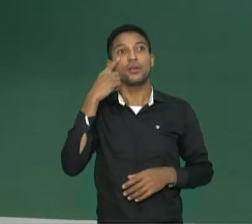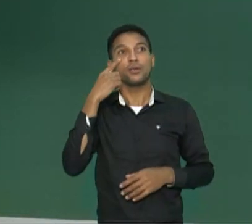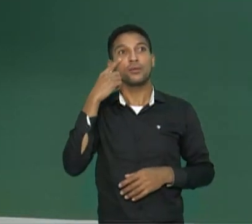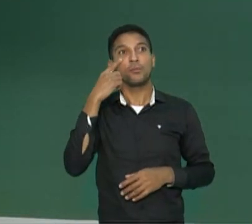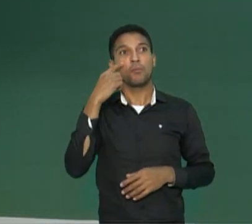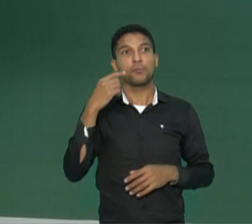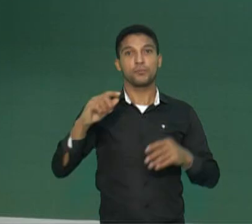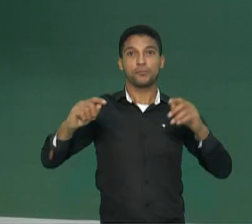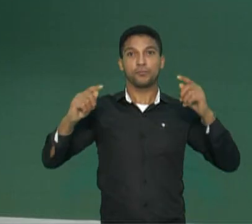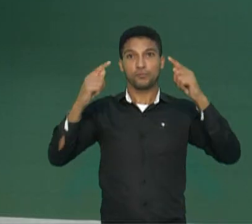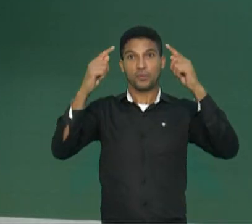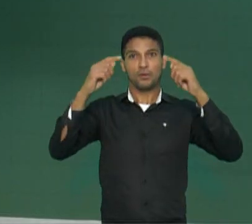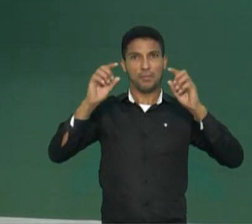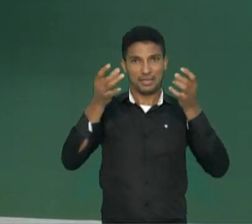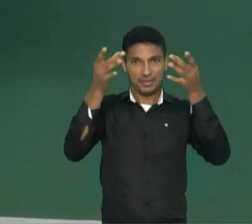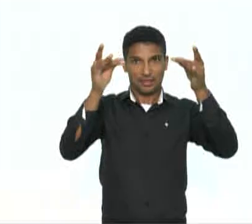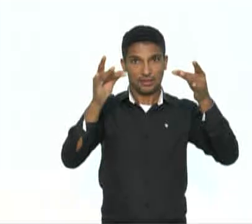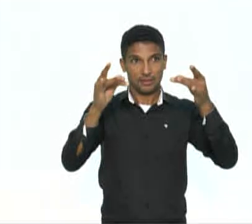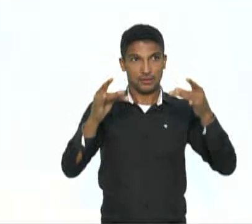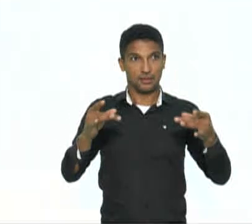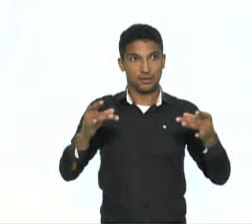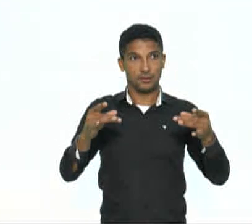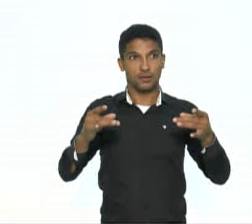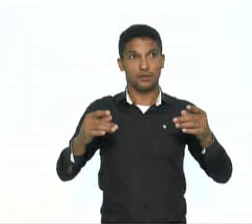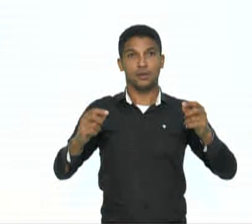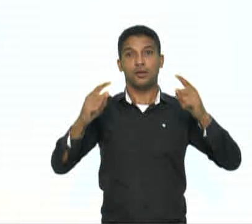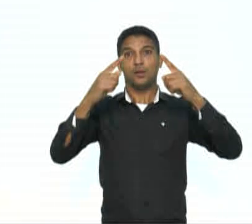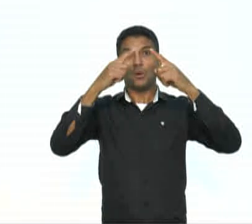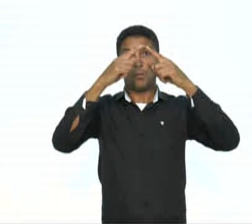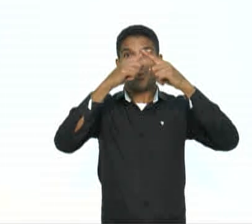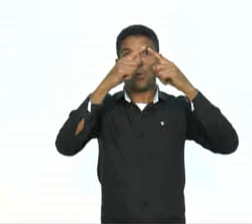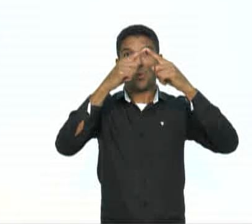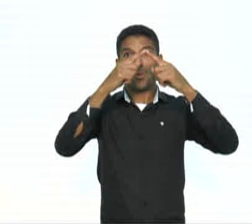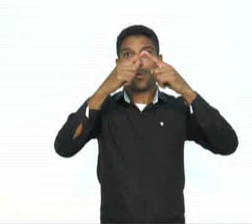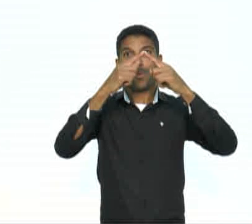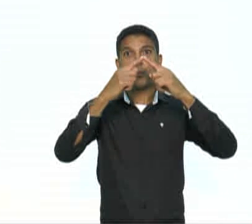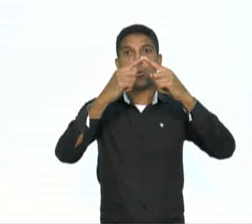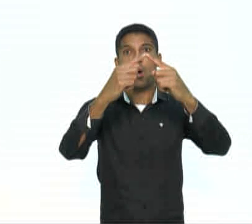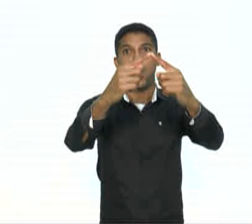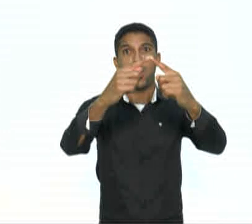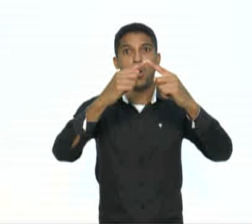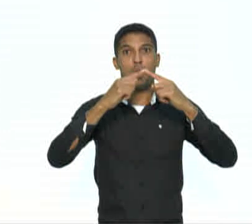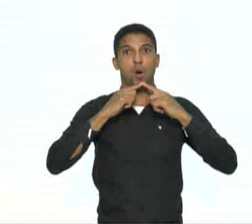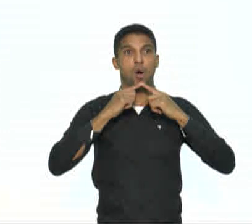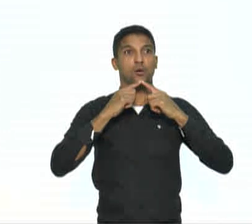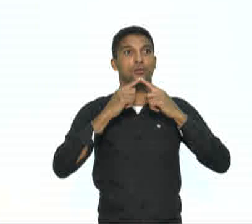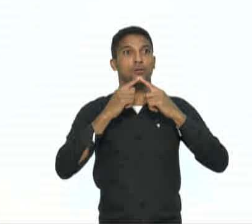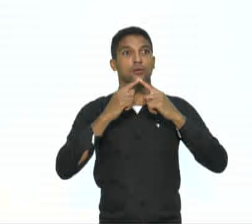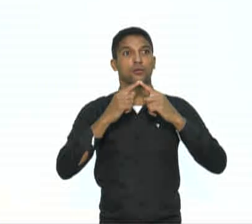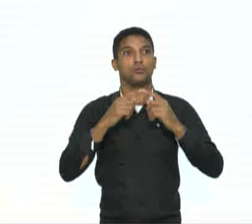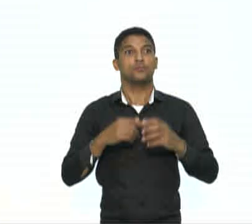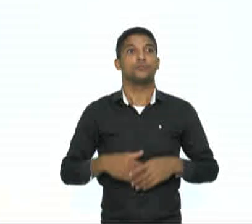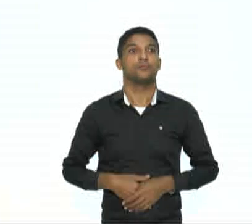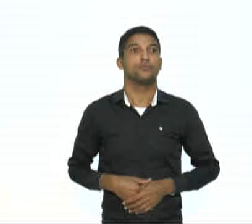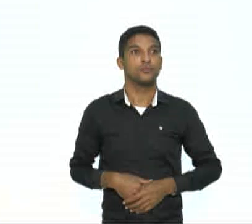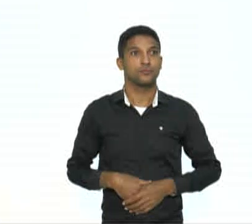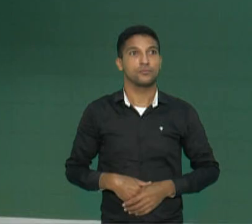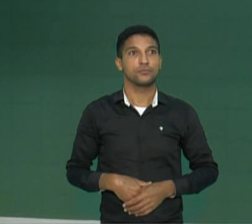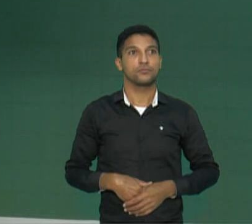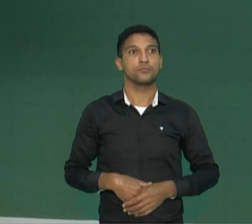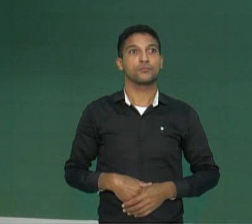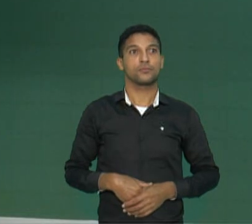tímpano muito mais detalhado, dá para ver que ele não é românico pelo ogival aqui, né, até a concepção, né,